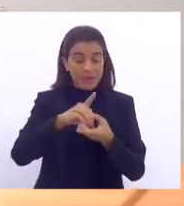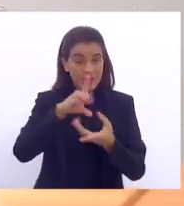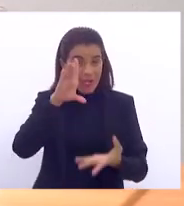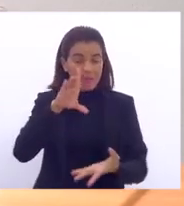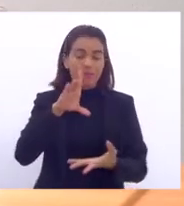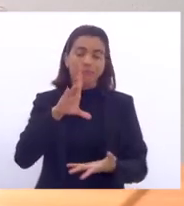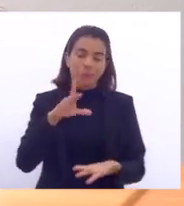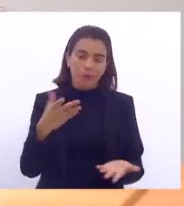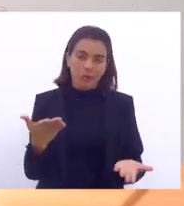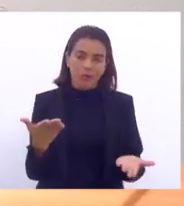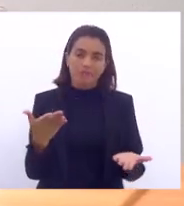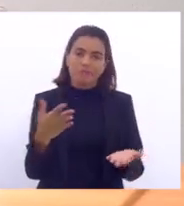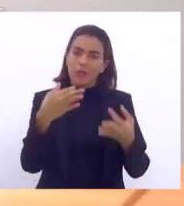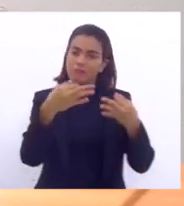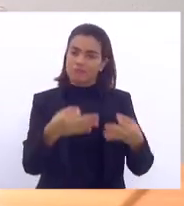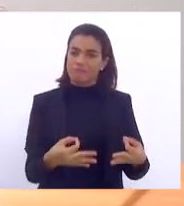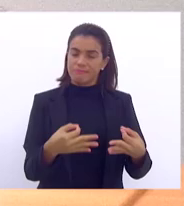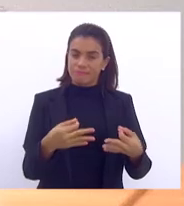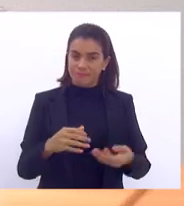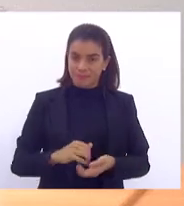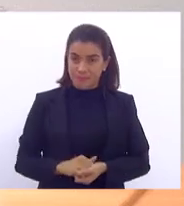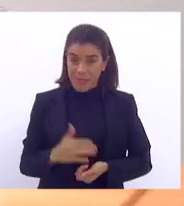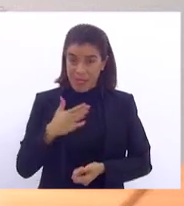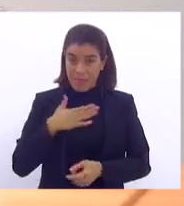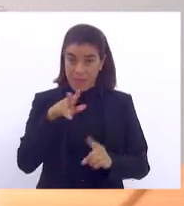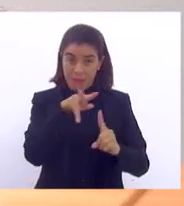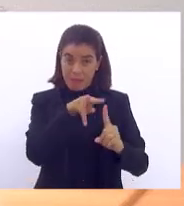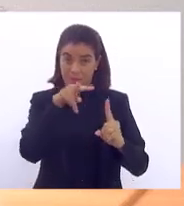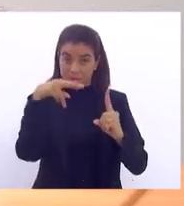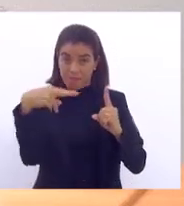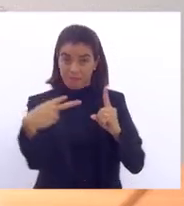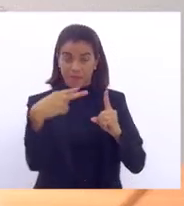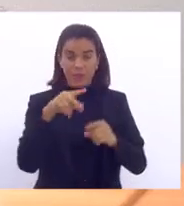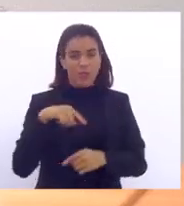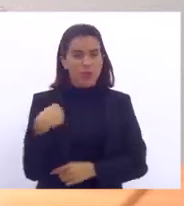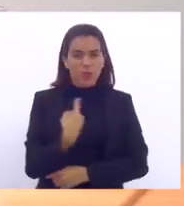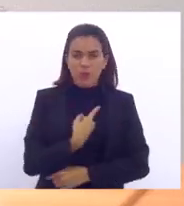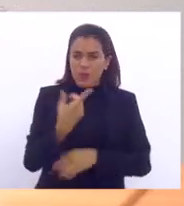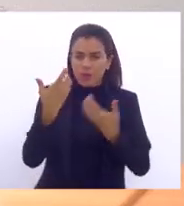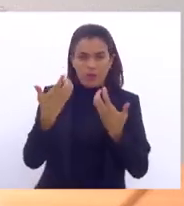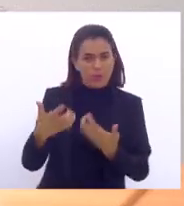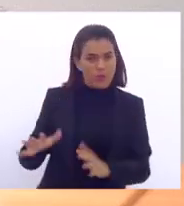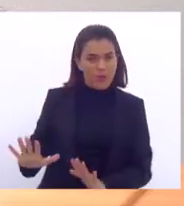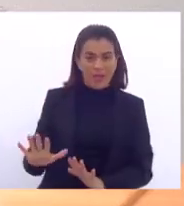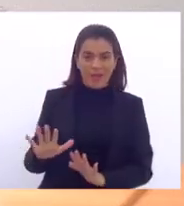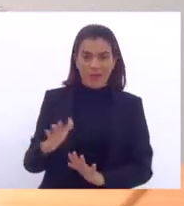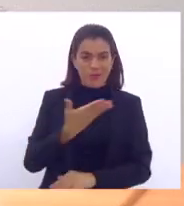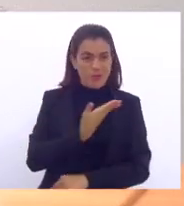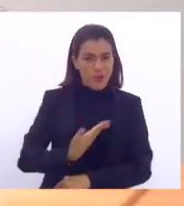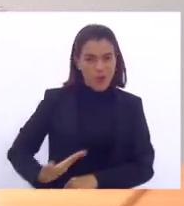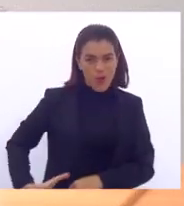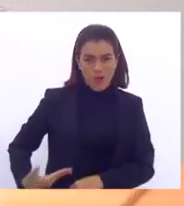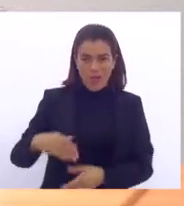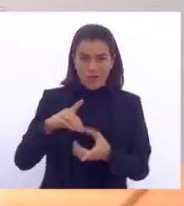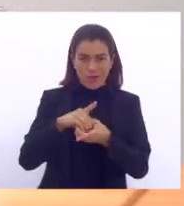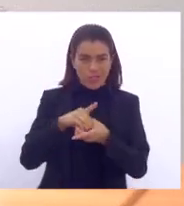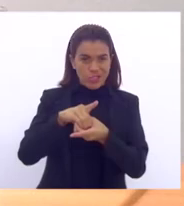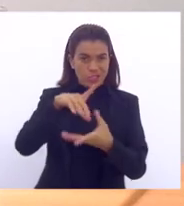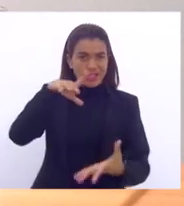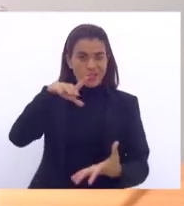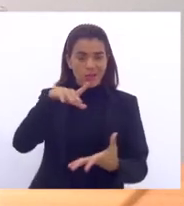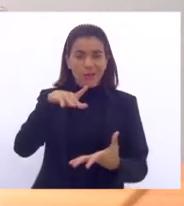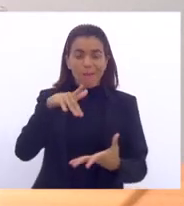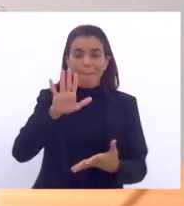esse que é o CNE da questão na minha visão e nós não queremos o estado democrático de direito